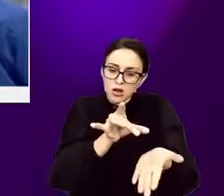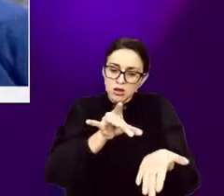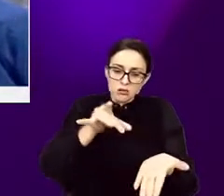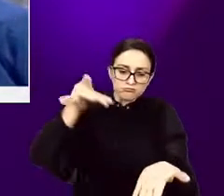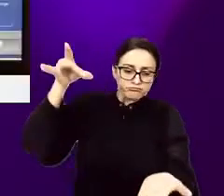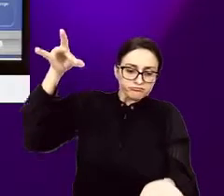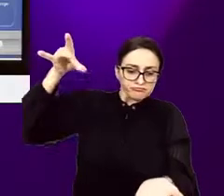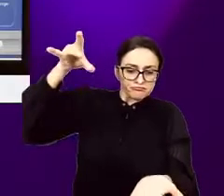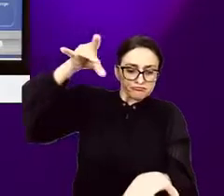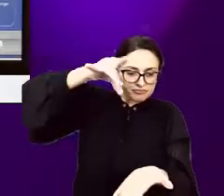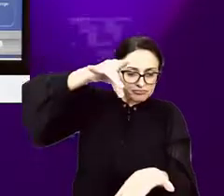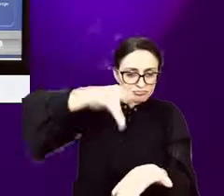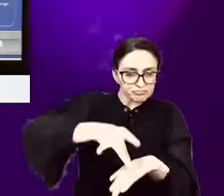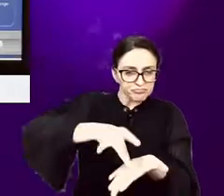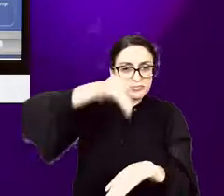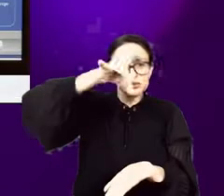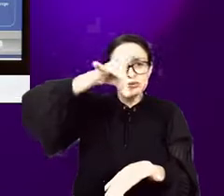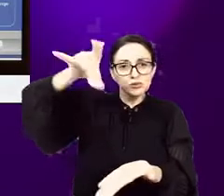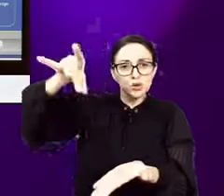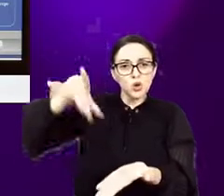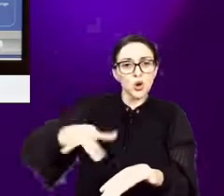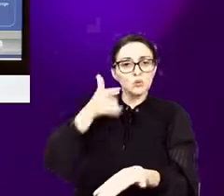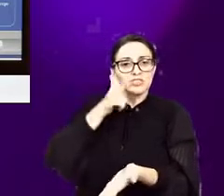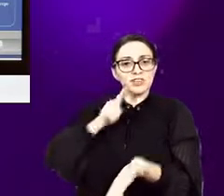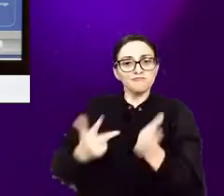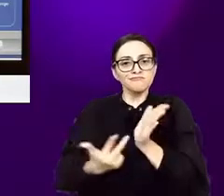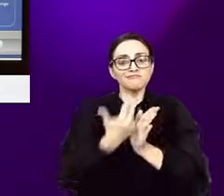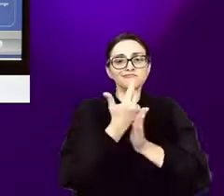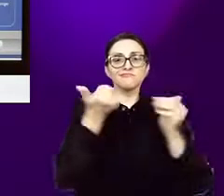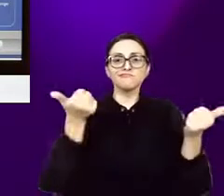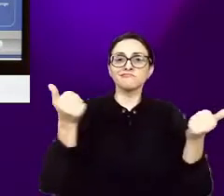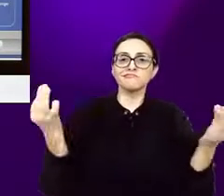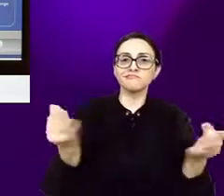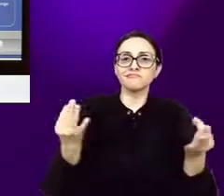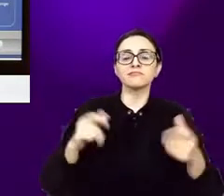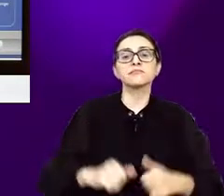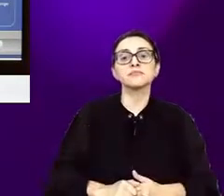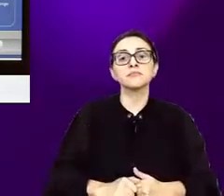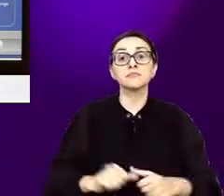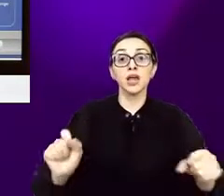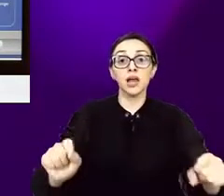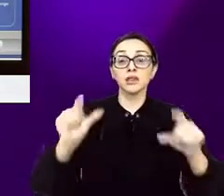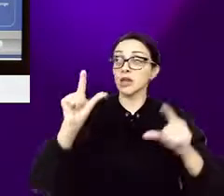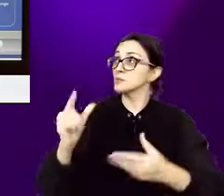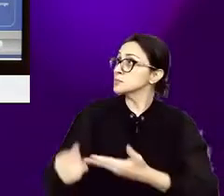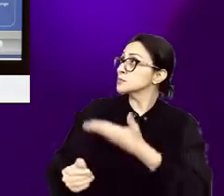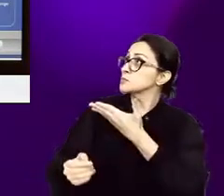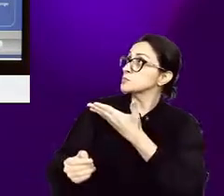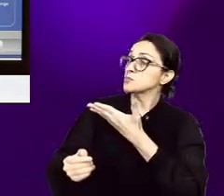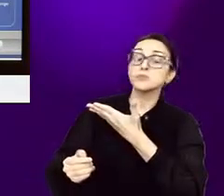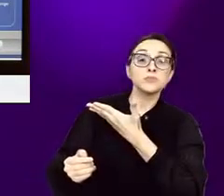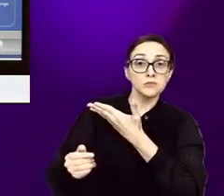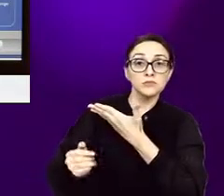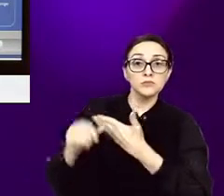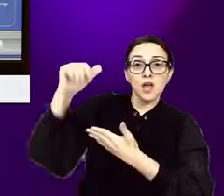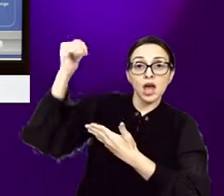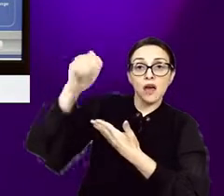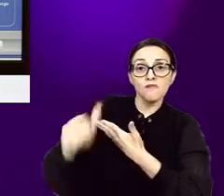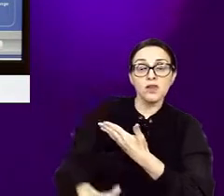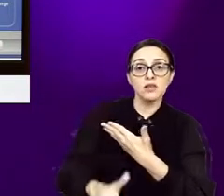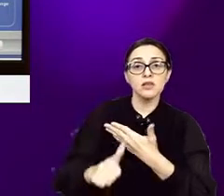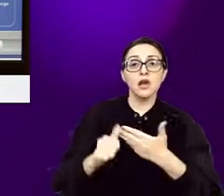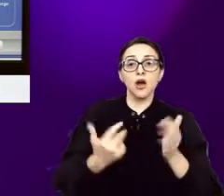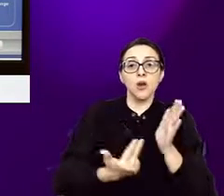para então, assim, realizar a cirurgia. Aqui vocês veem as telas, como o Oswaldo mostrou, do que a gente avalia do pré-operatório e